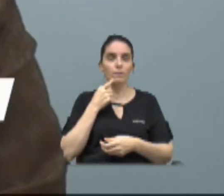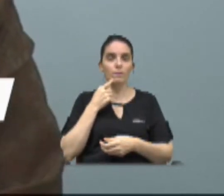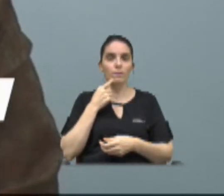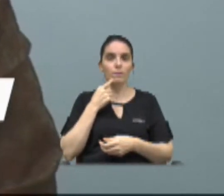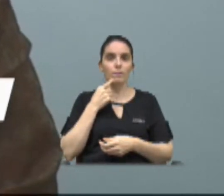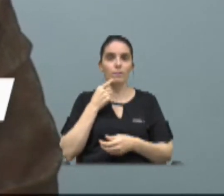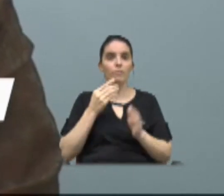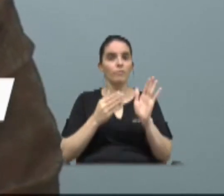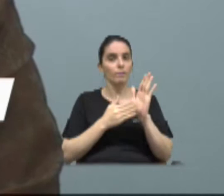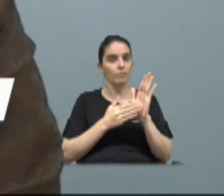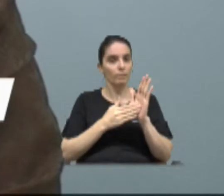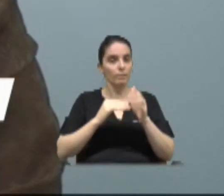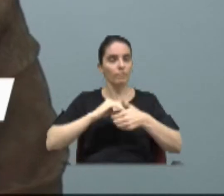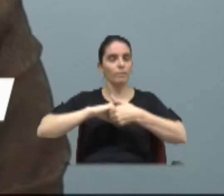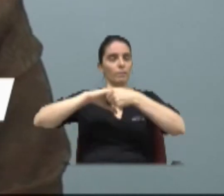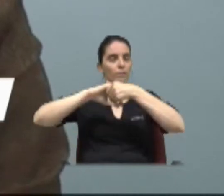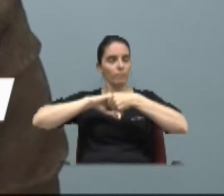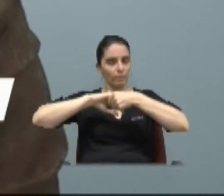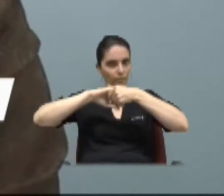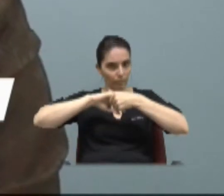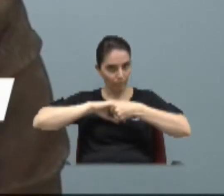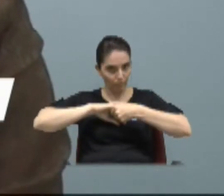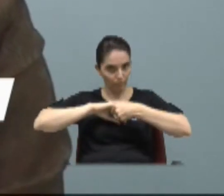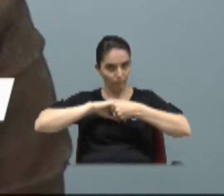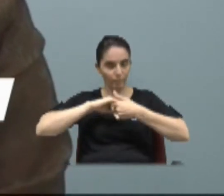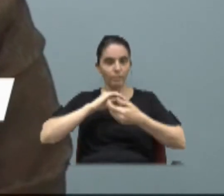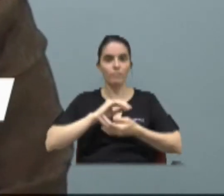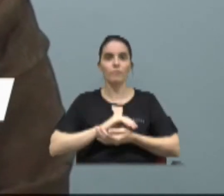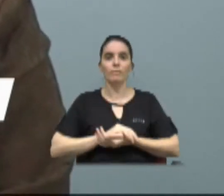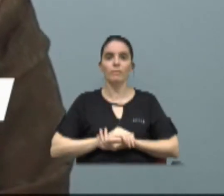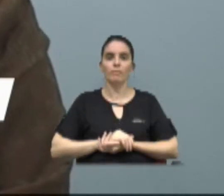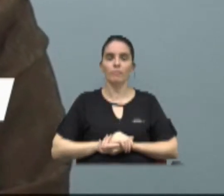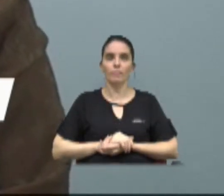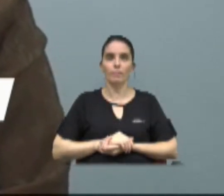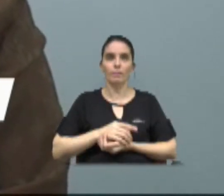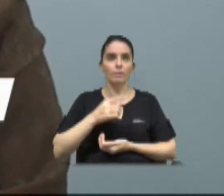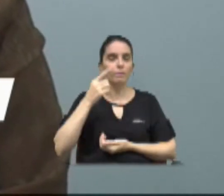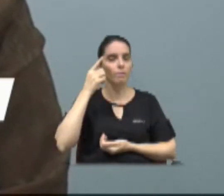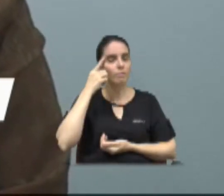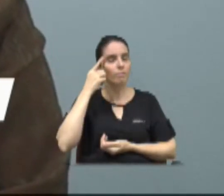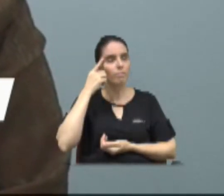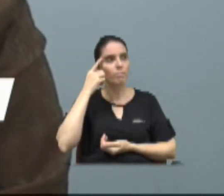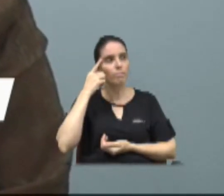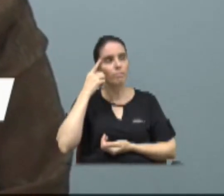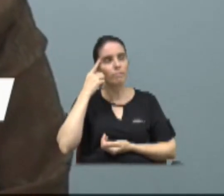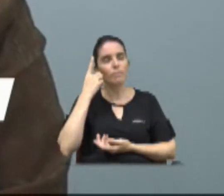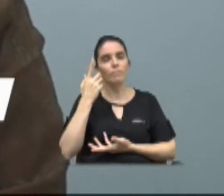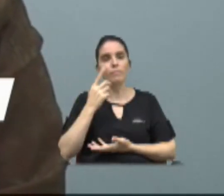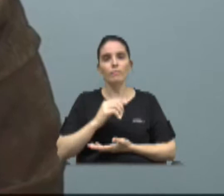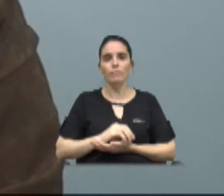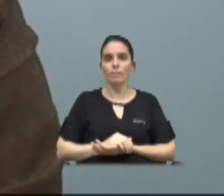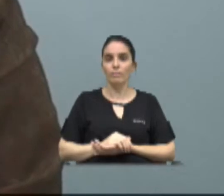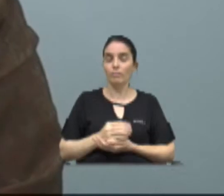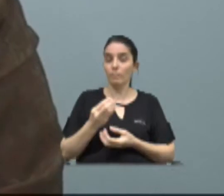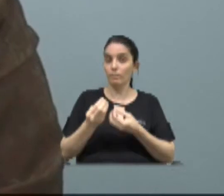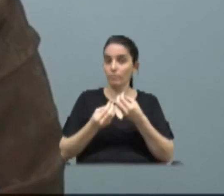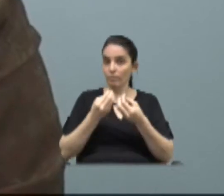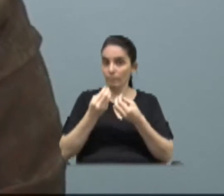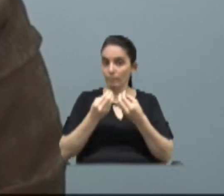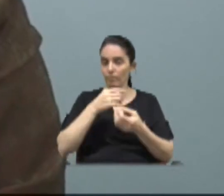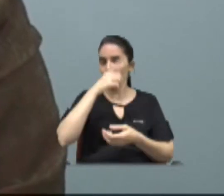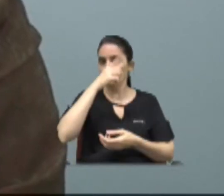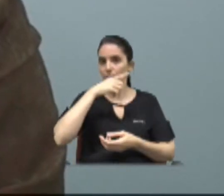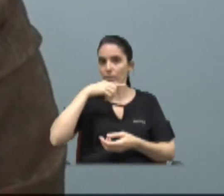pela propositura, parabéns. E eu estava aqui pensando, como realmente a doutora Mayra